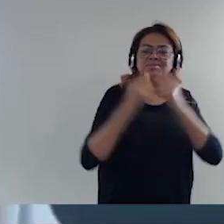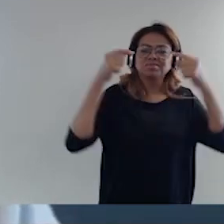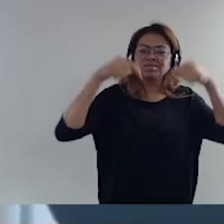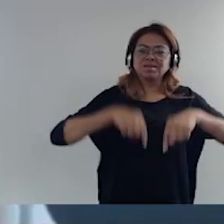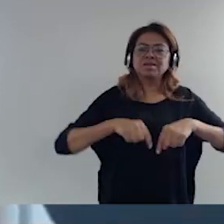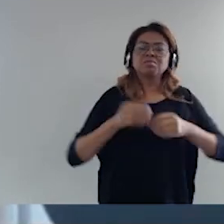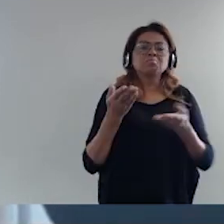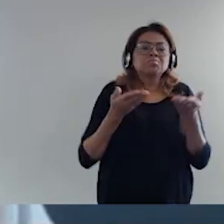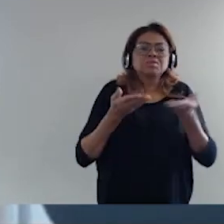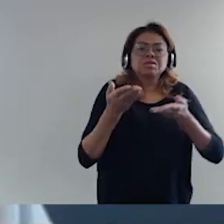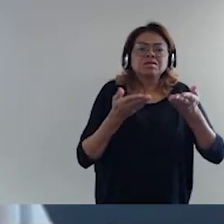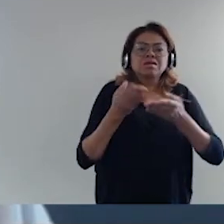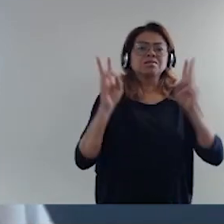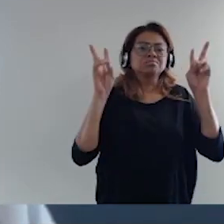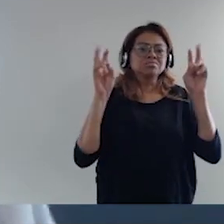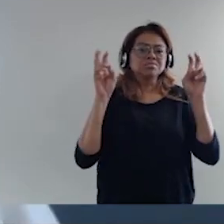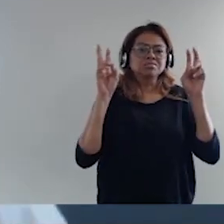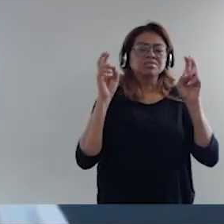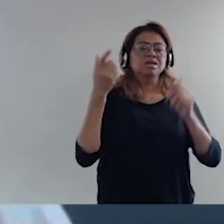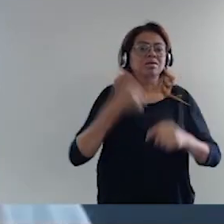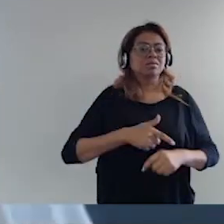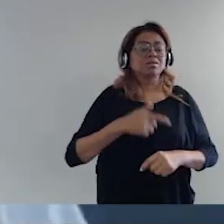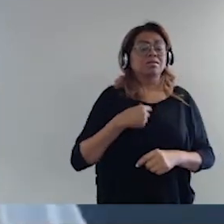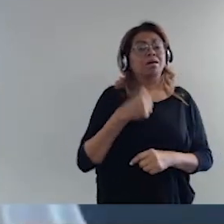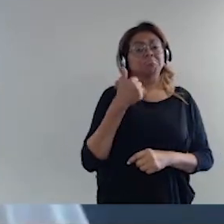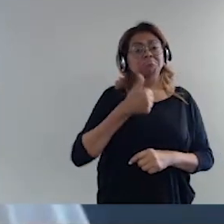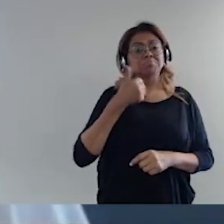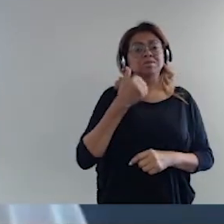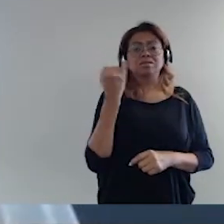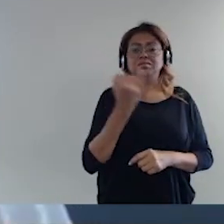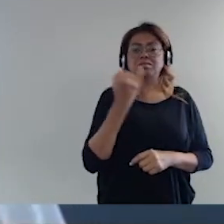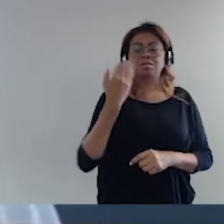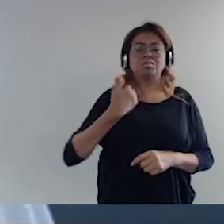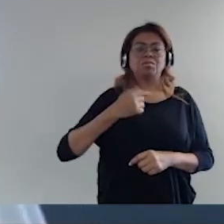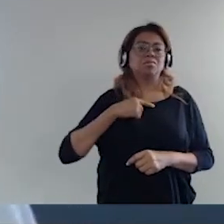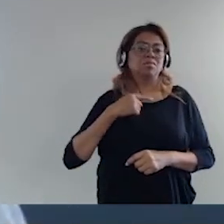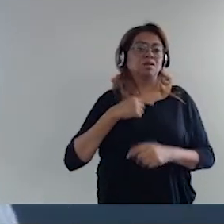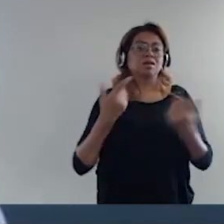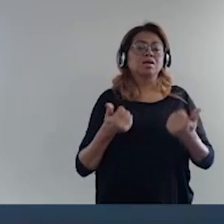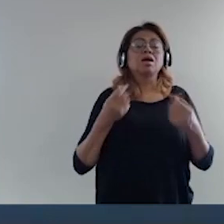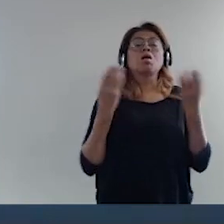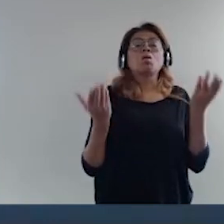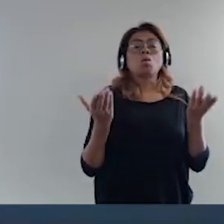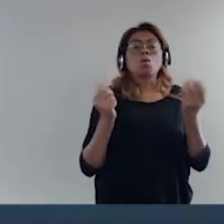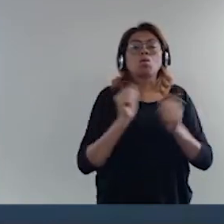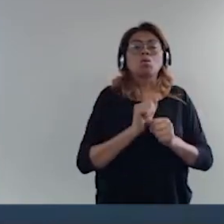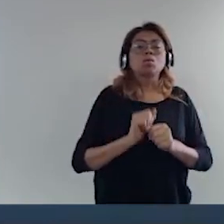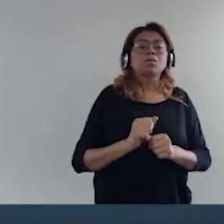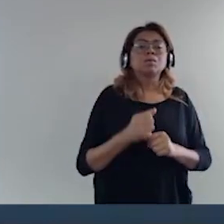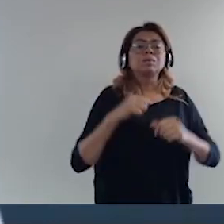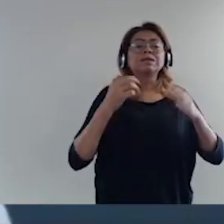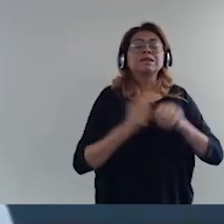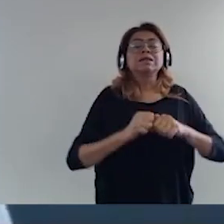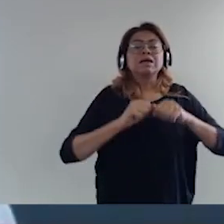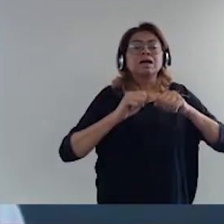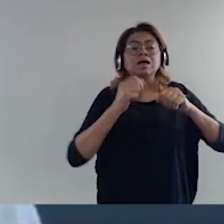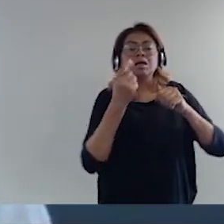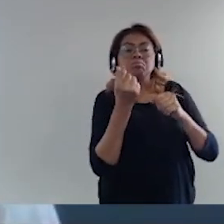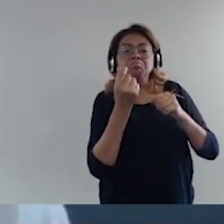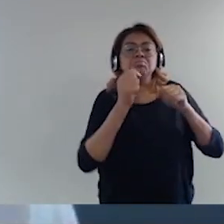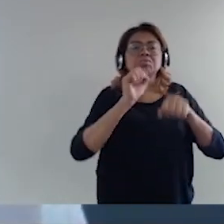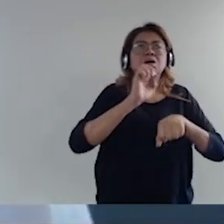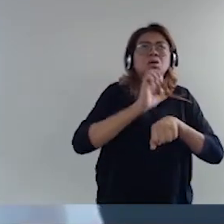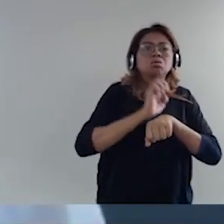para tratar de um tema que é muito caro para mim, a questão da crise do federalismo em estado de calamidade. Talvez